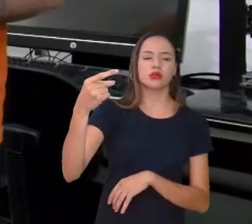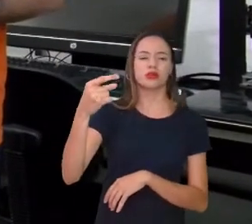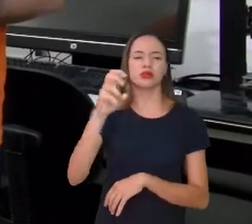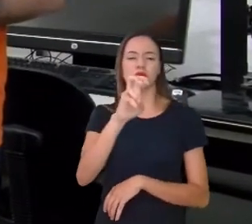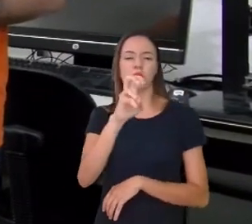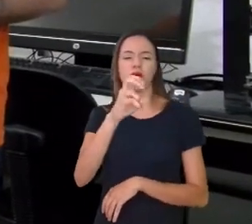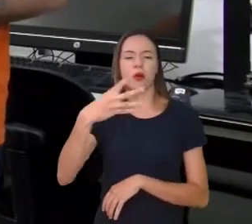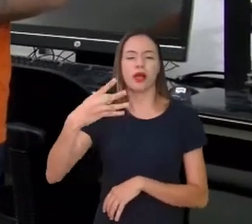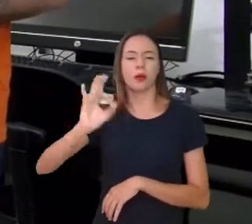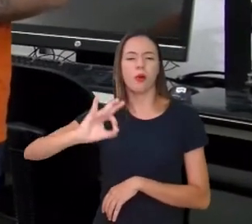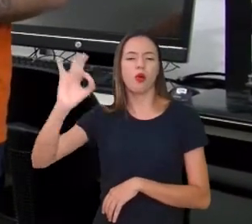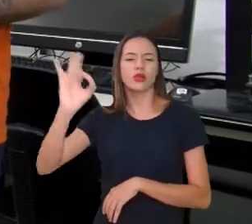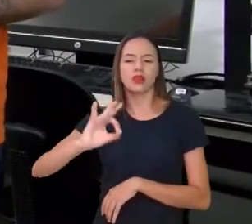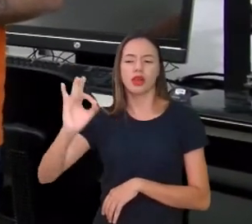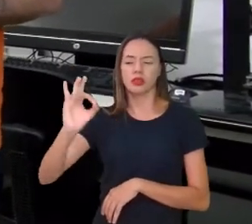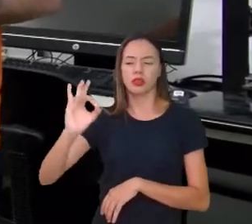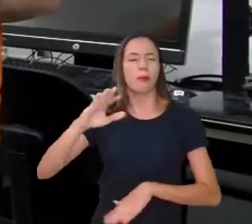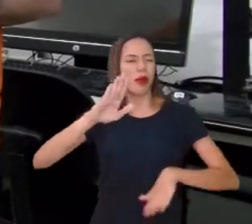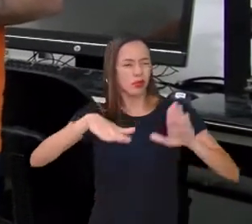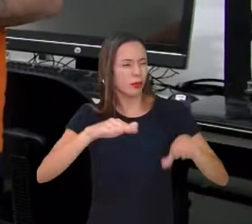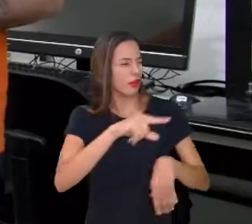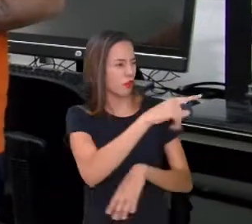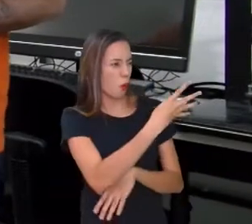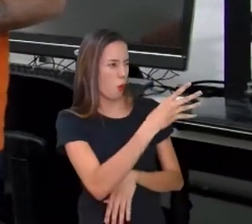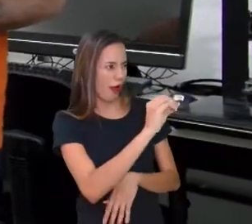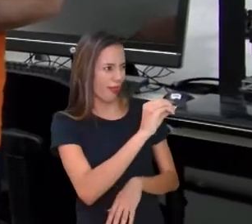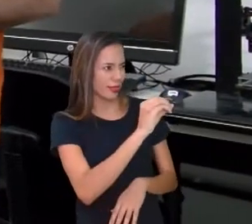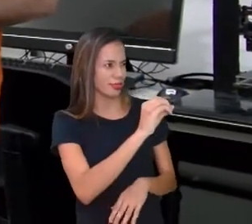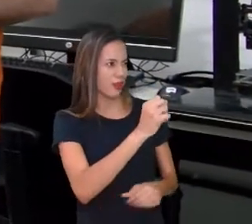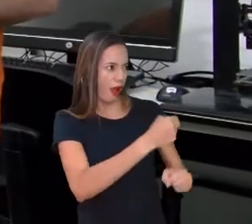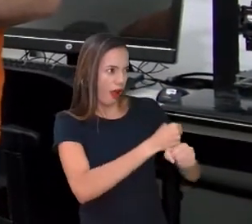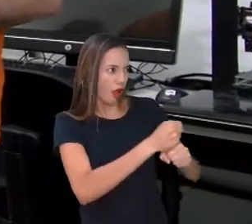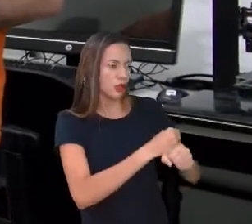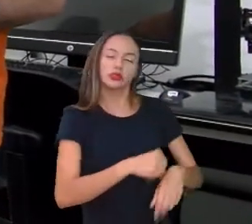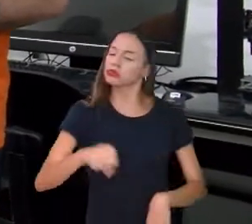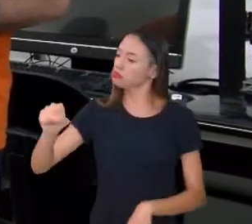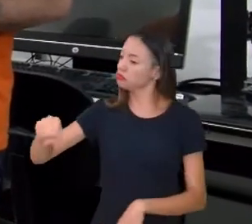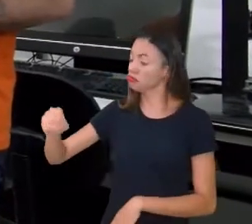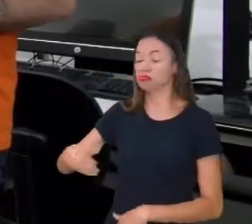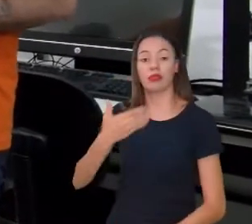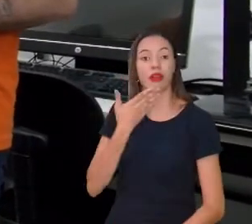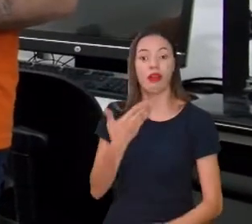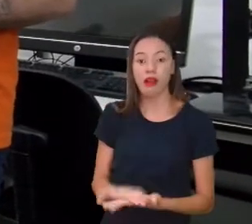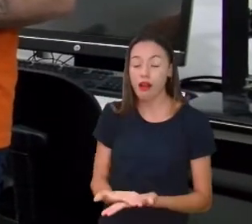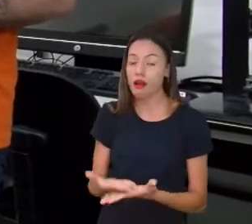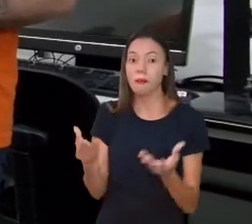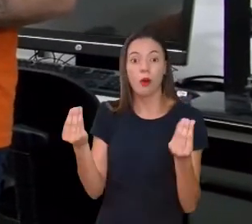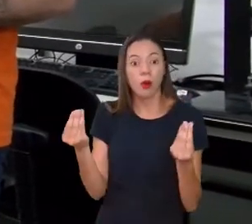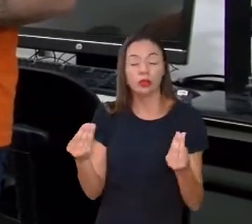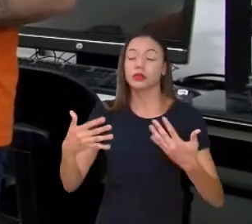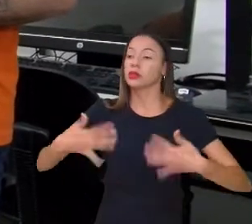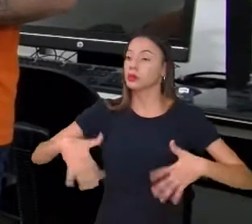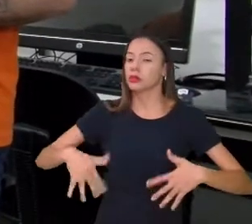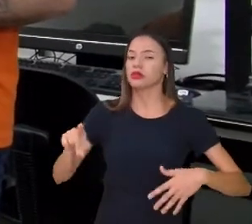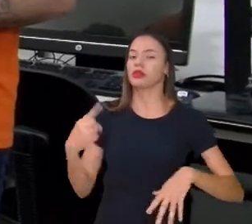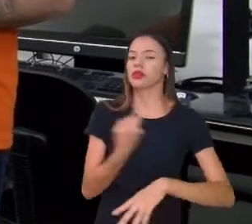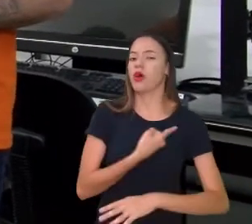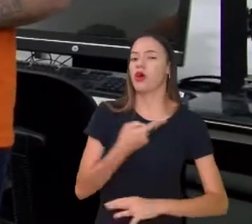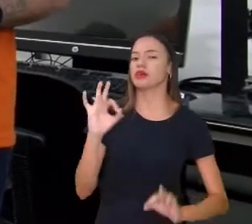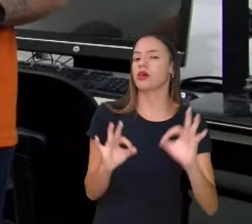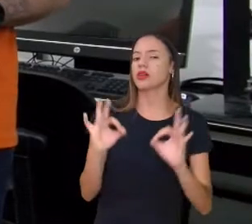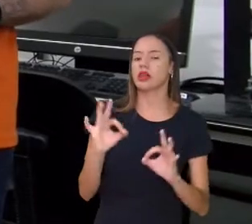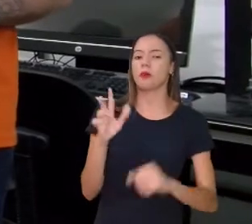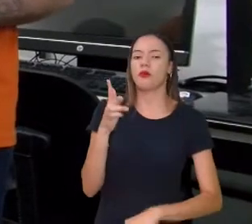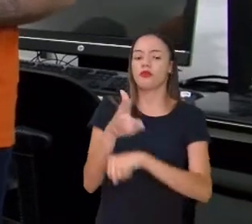54%, ou seja, mais de 40 anos, não é isso? Ou seja, muita coisa, muito chocante. E a gente preparou um vídeo falando sobre isso,